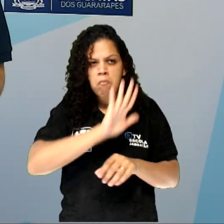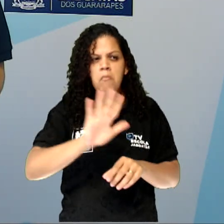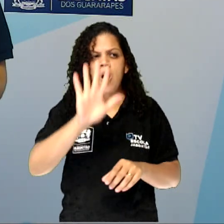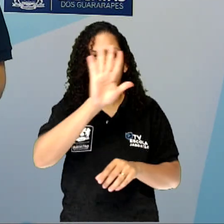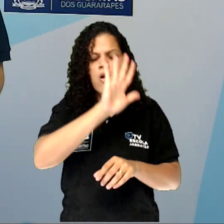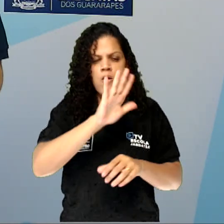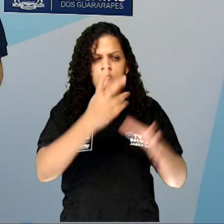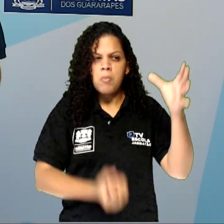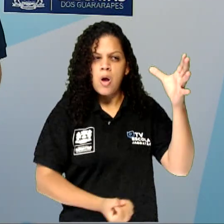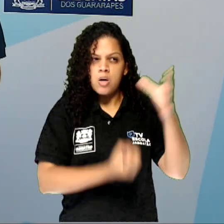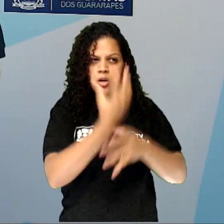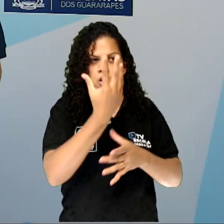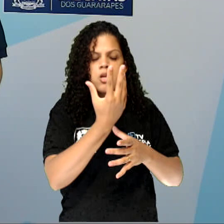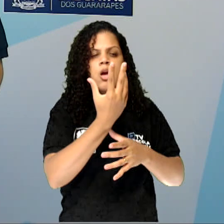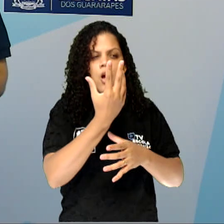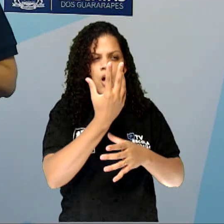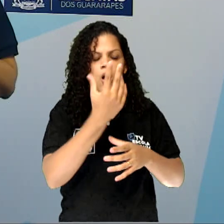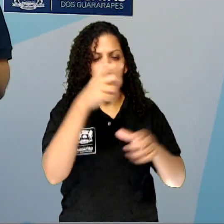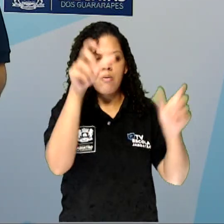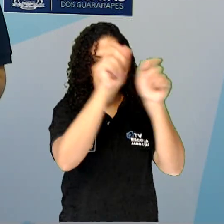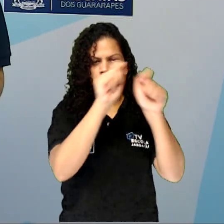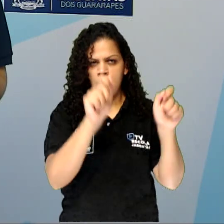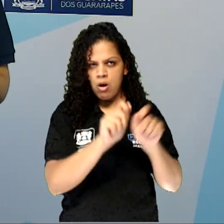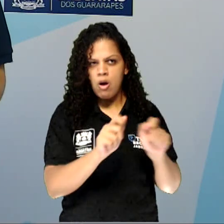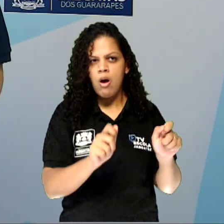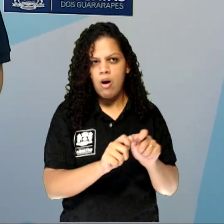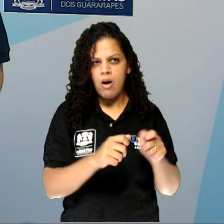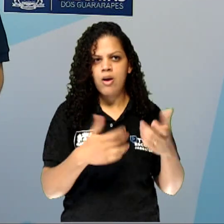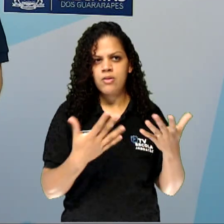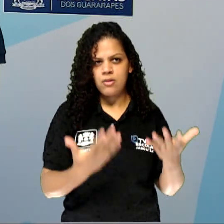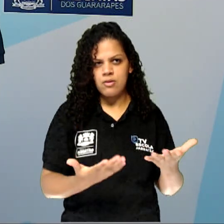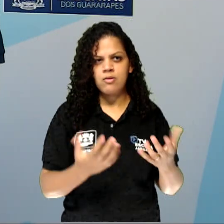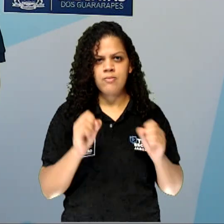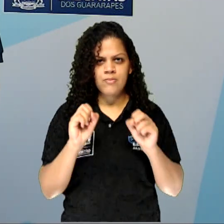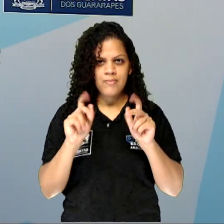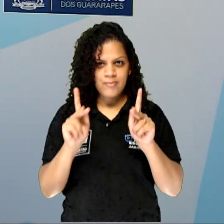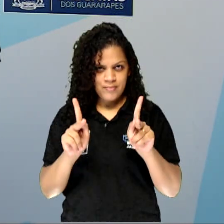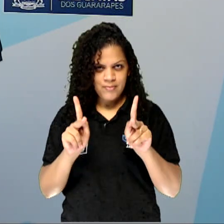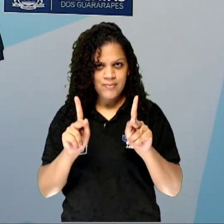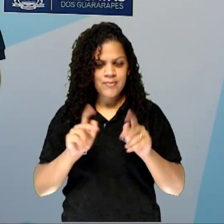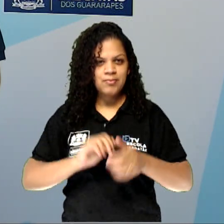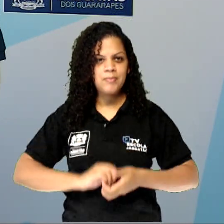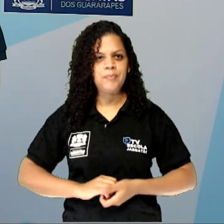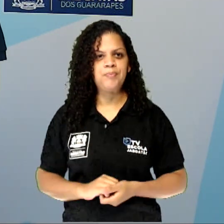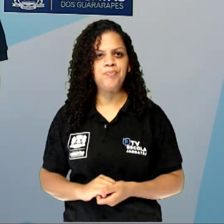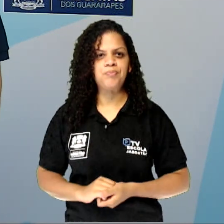para esse tipo de arte, né, o vídeo na produção, certo, das artes visuais.